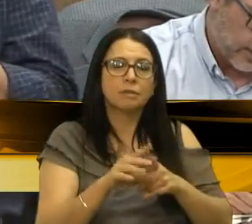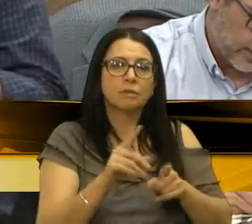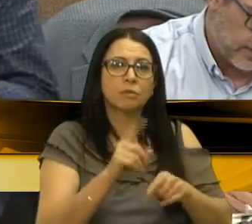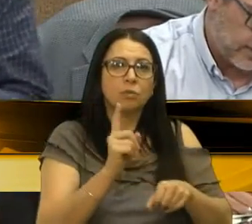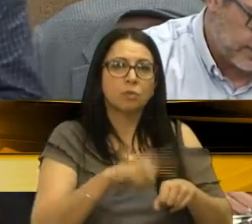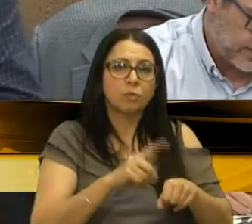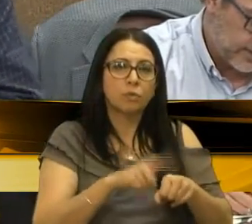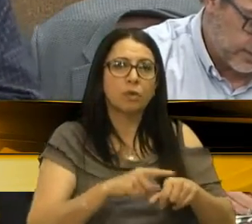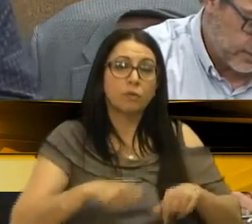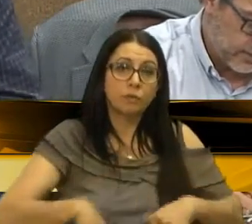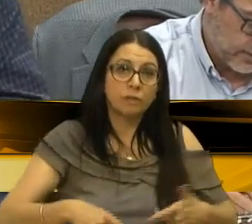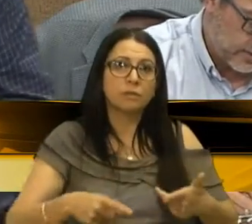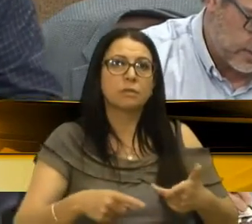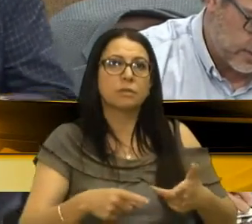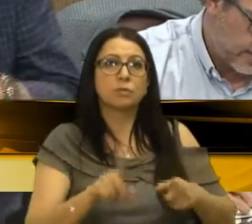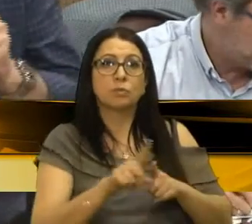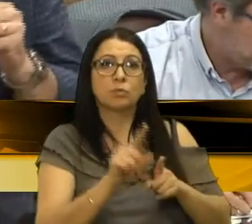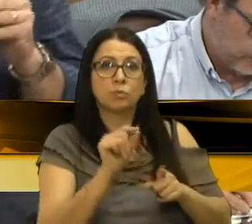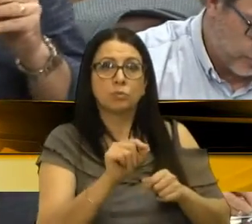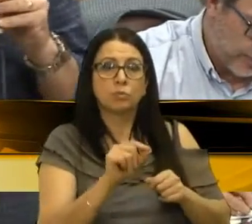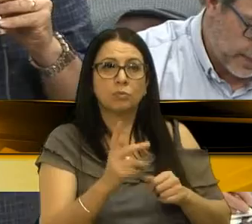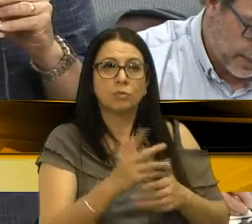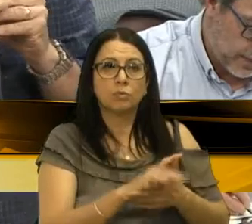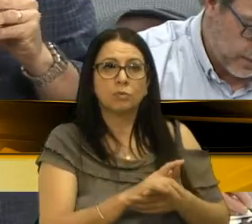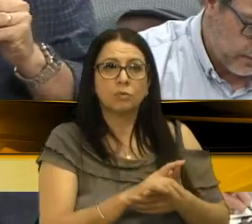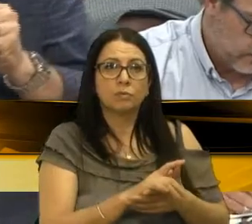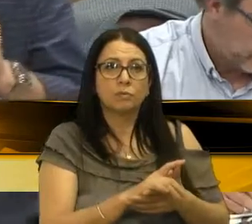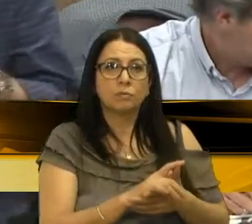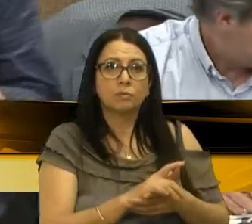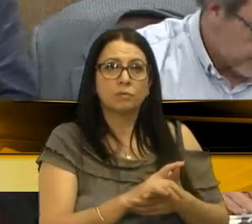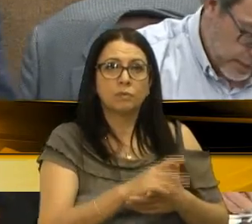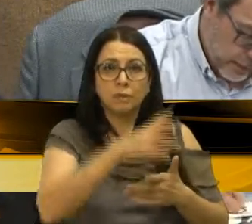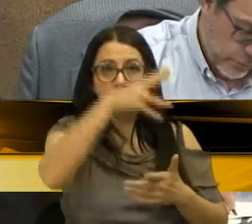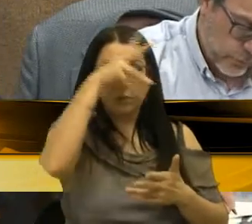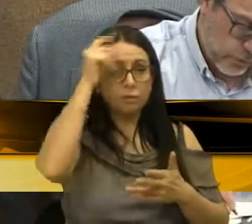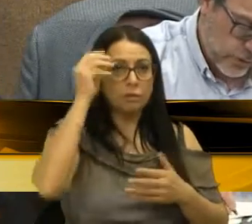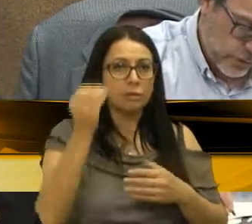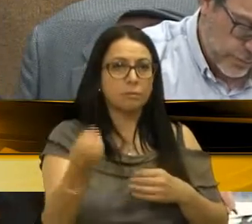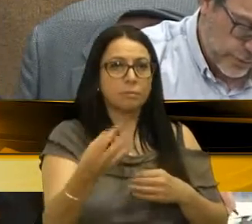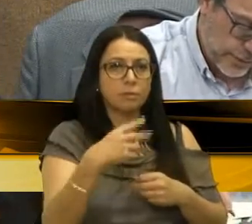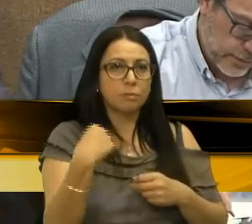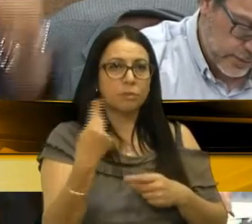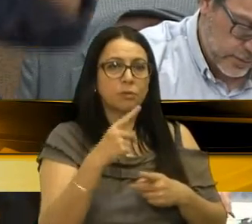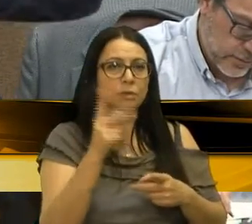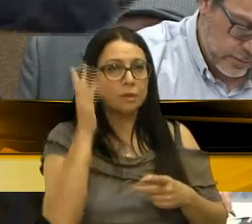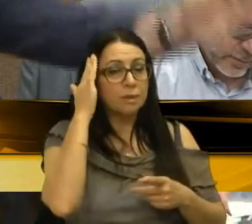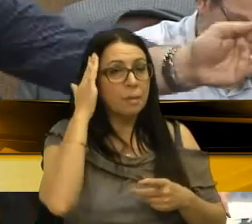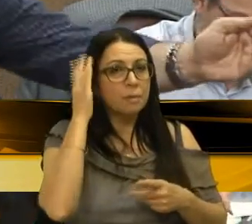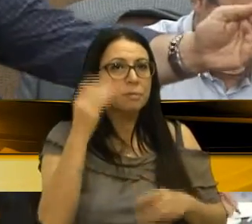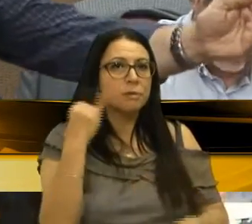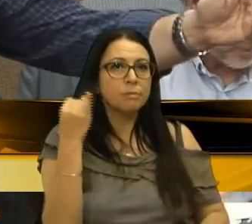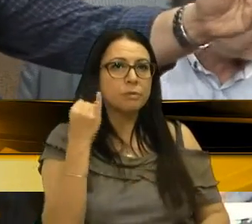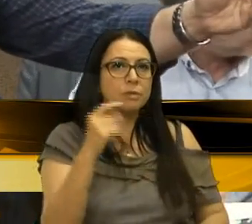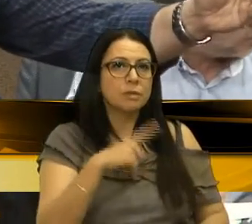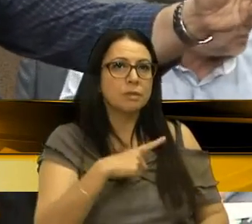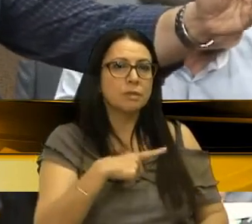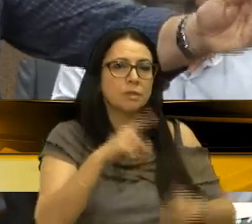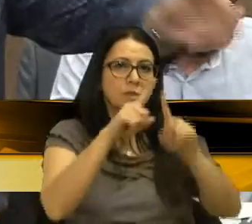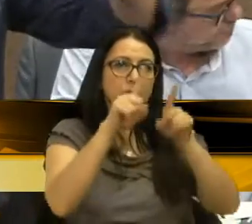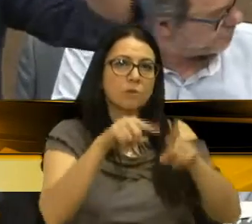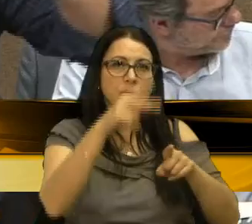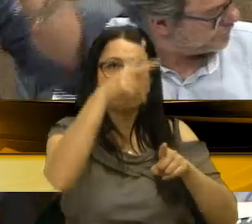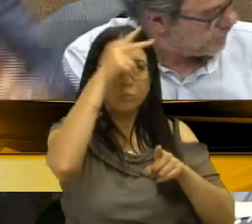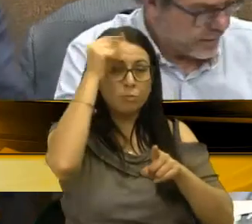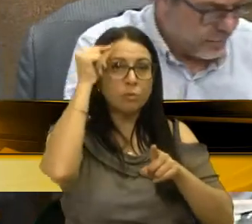as finanças, com aquilo que a prefeitura manda para nós, porque nós sabemos a importância que tem um servidor público